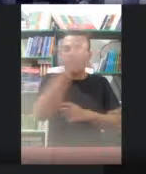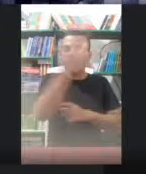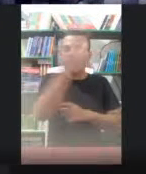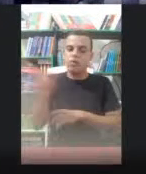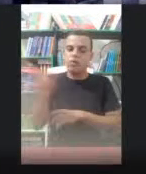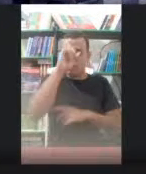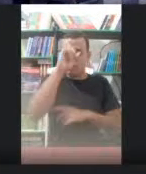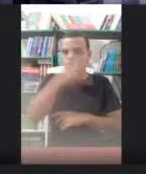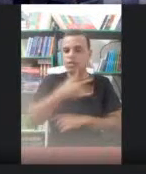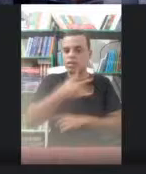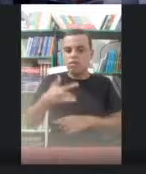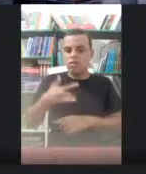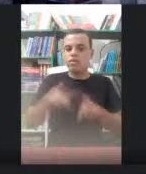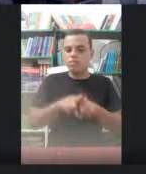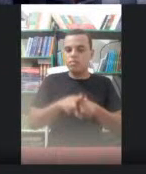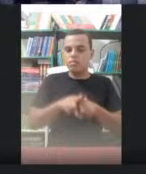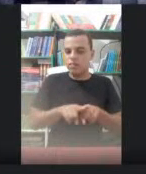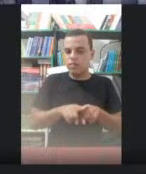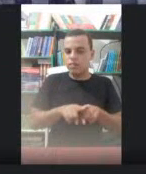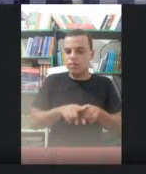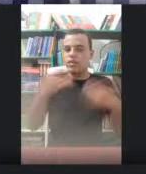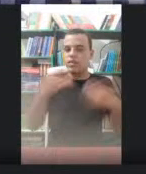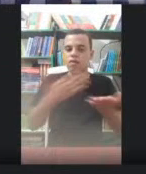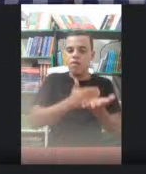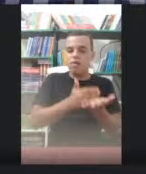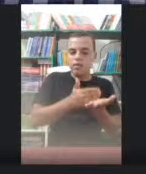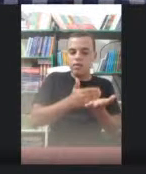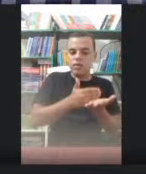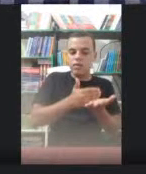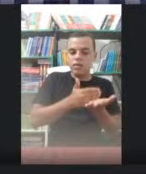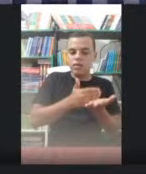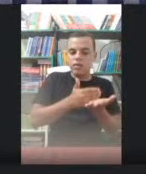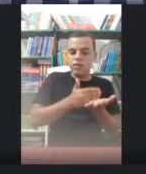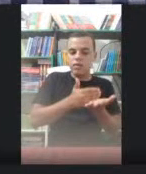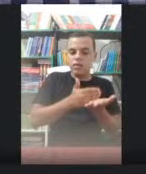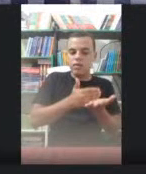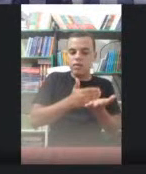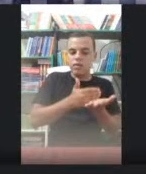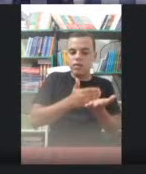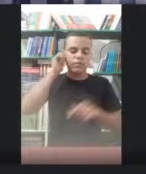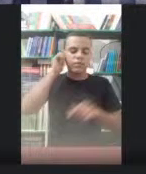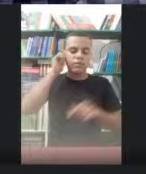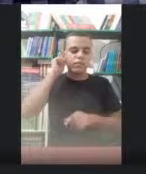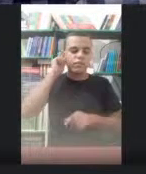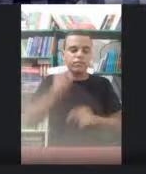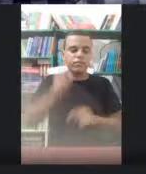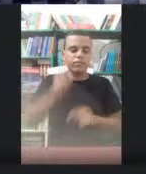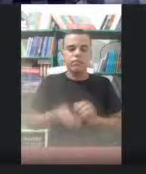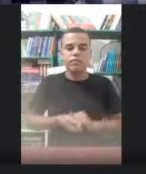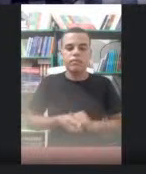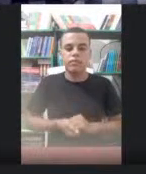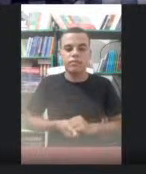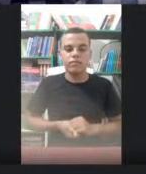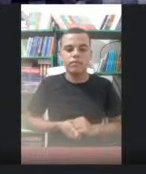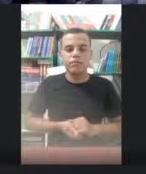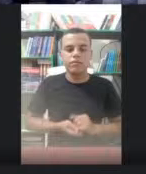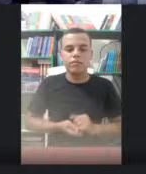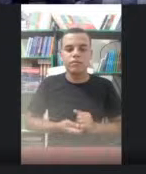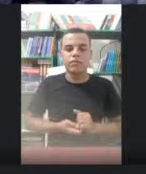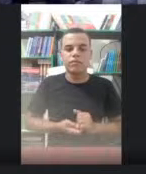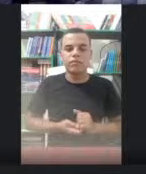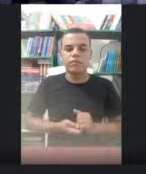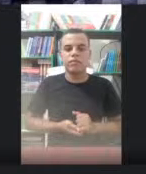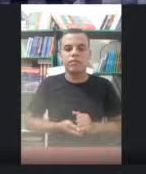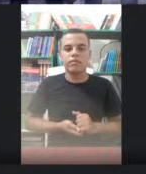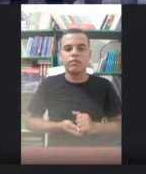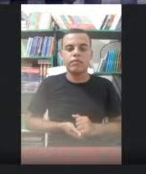né. Então, ela começou a trabalhar o pré-natal do parceiro atrelado à